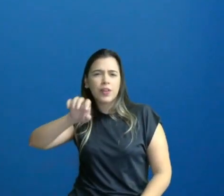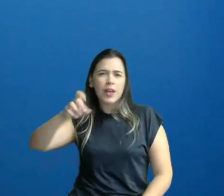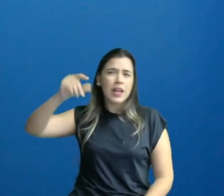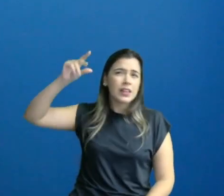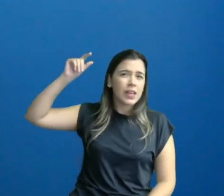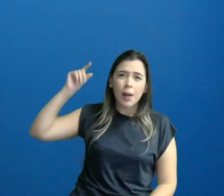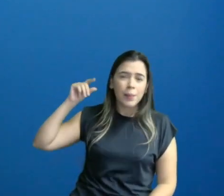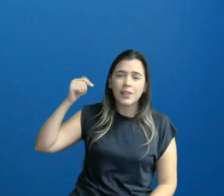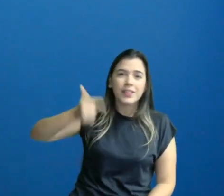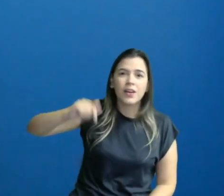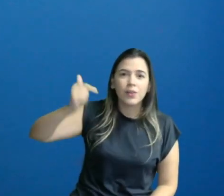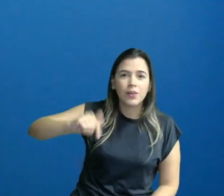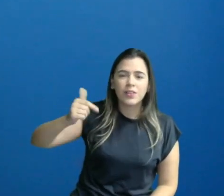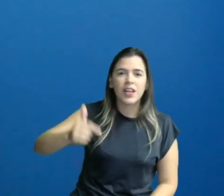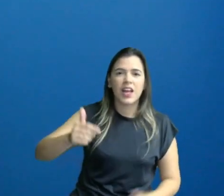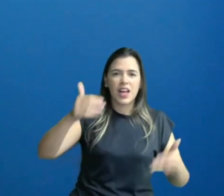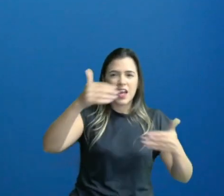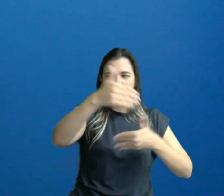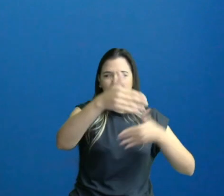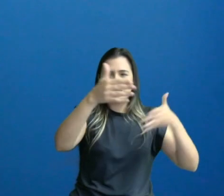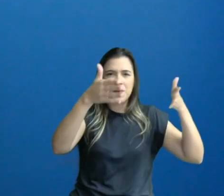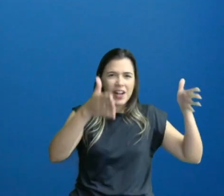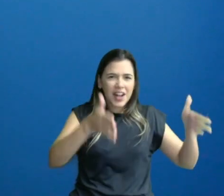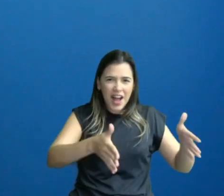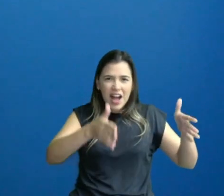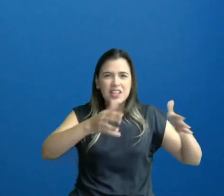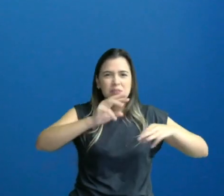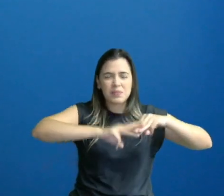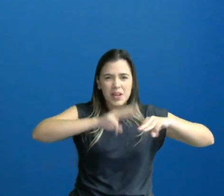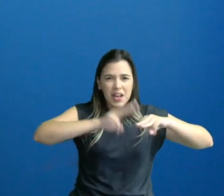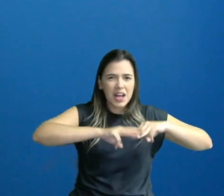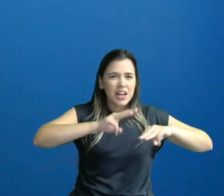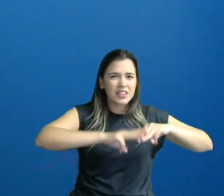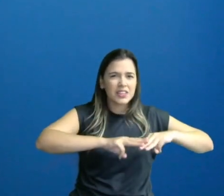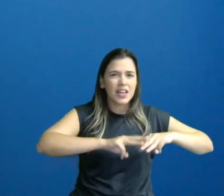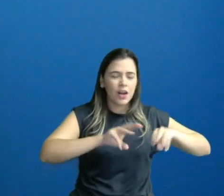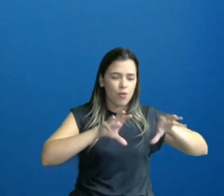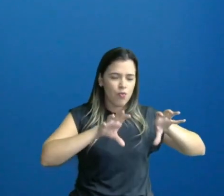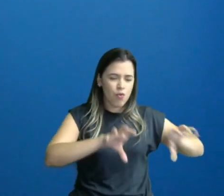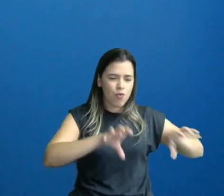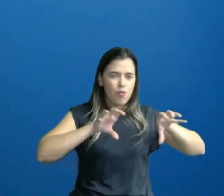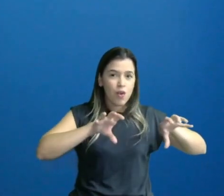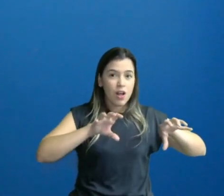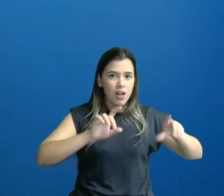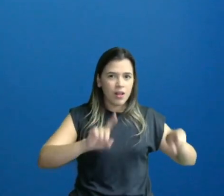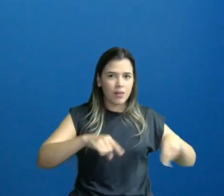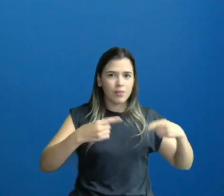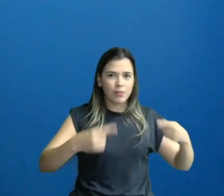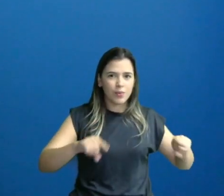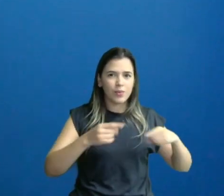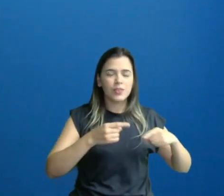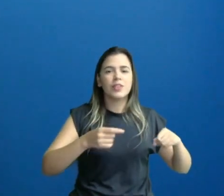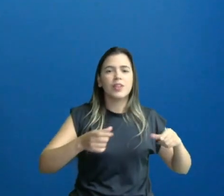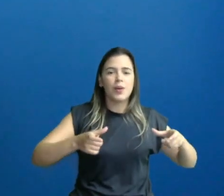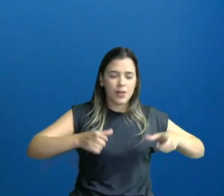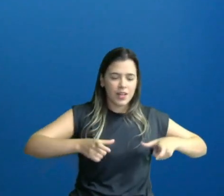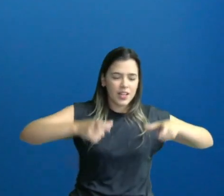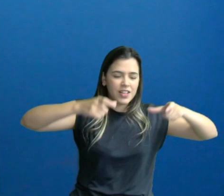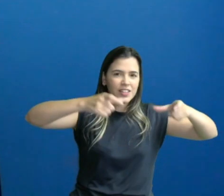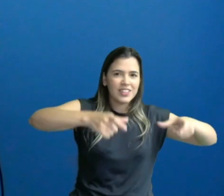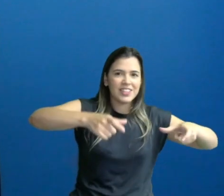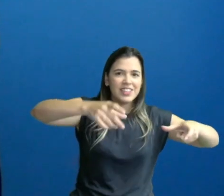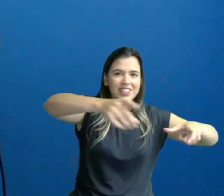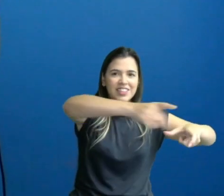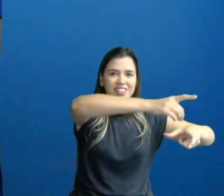disso existia era uma caixa de madeira com os fones e você escutava a música através de discos por